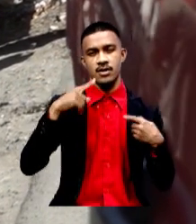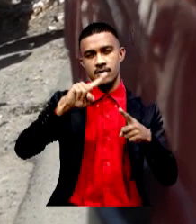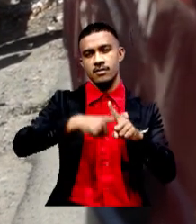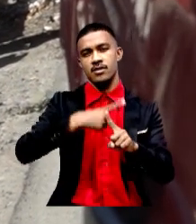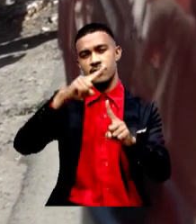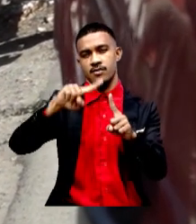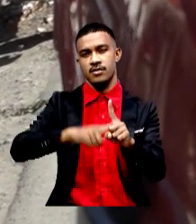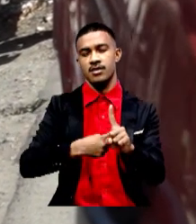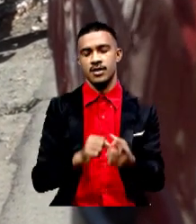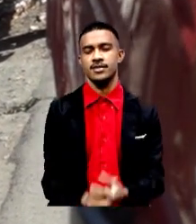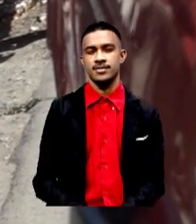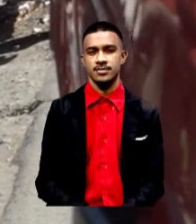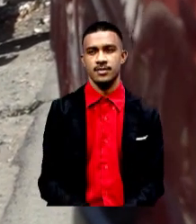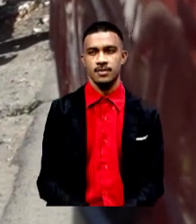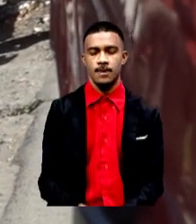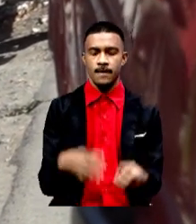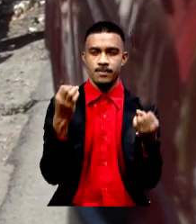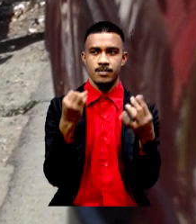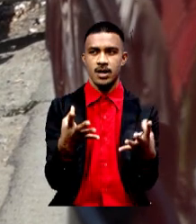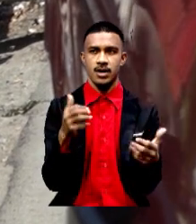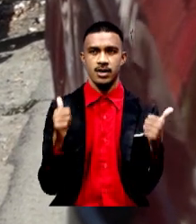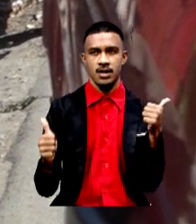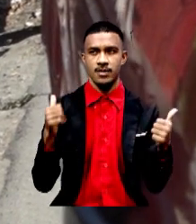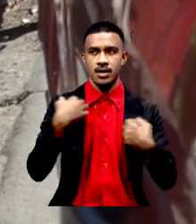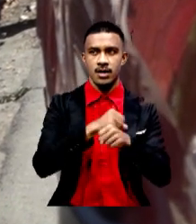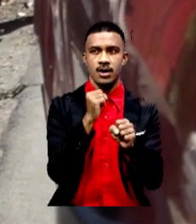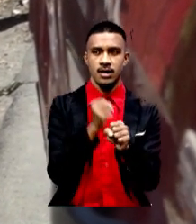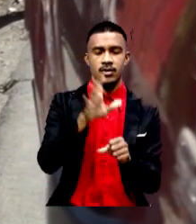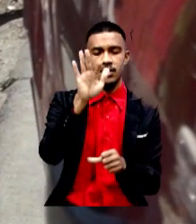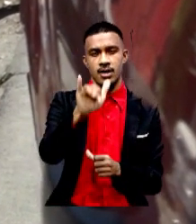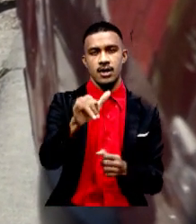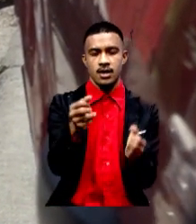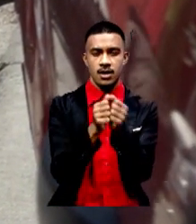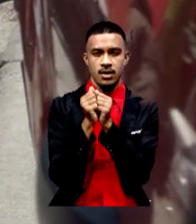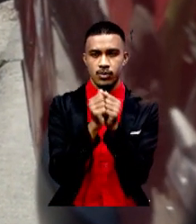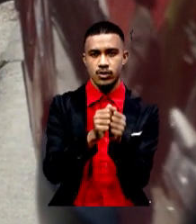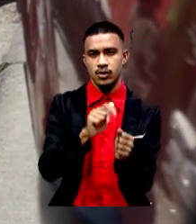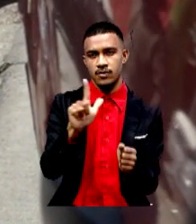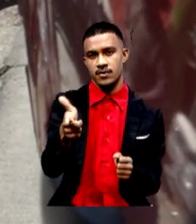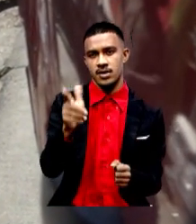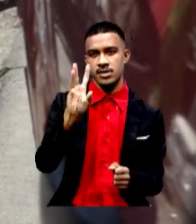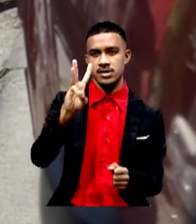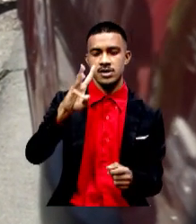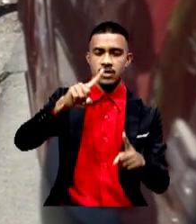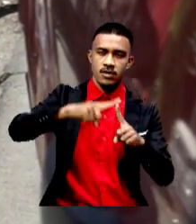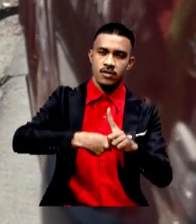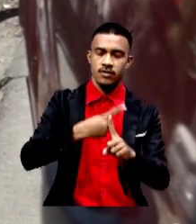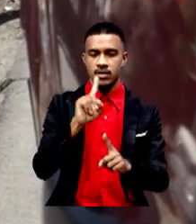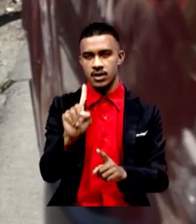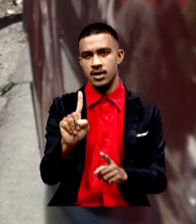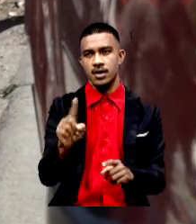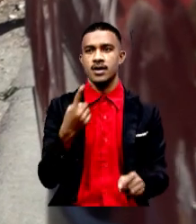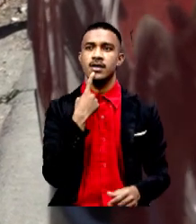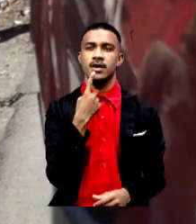fulan-fulan maksimum ne be mak mai halo baisha iha nene hamutuk 26 ne kada fulan. Kada fulan significa